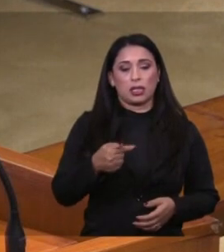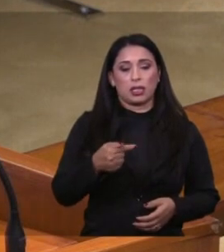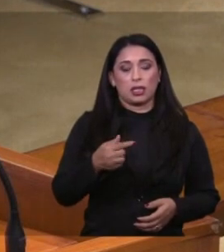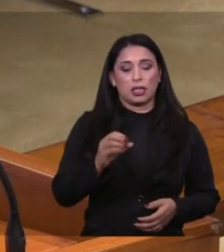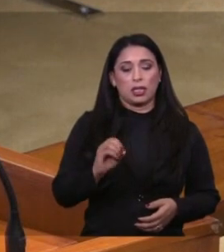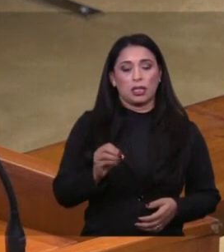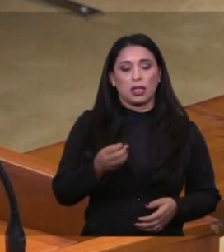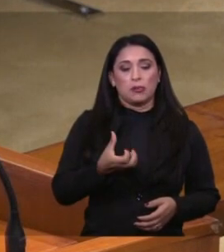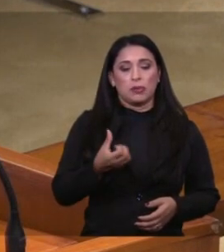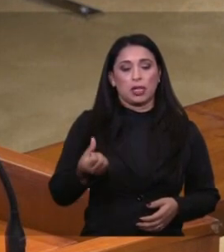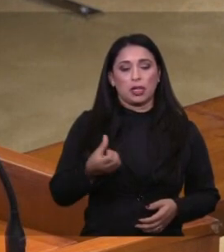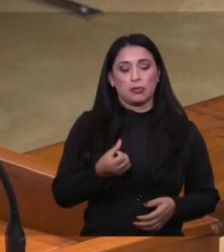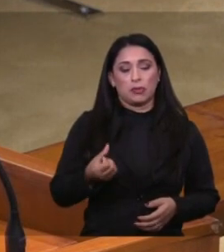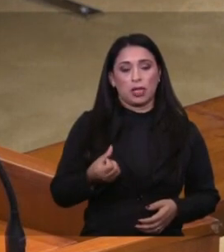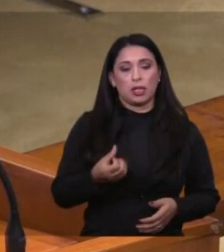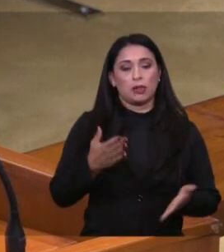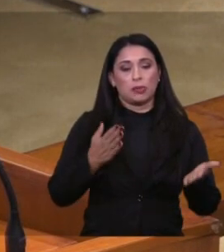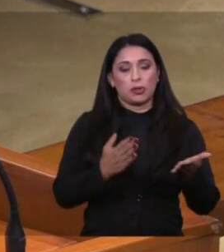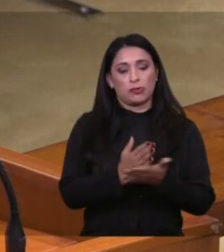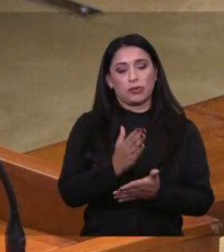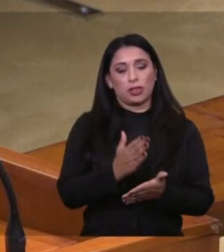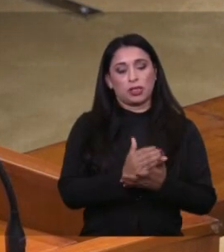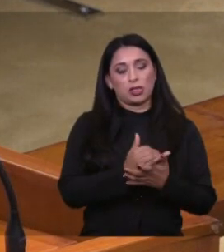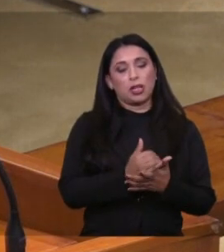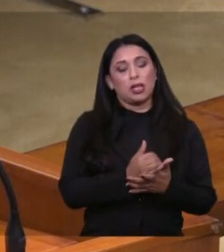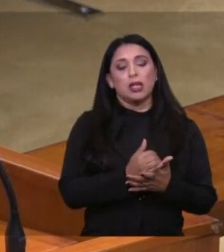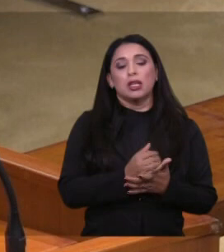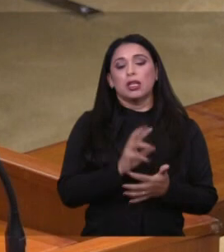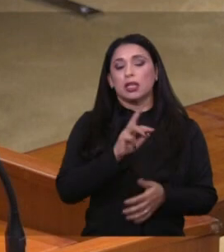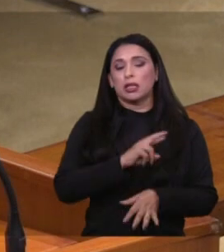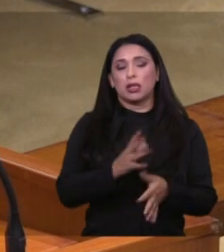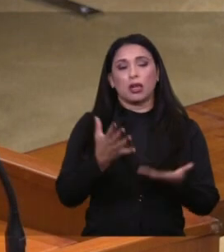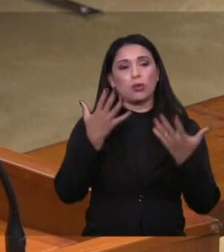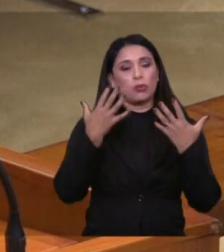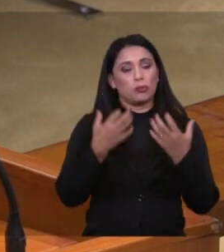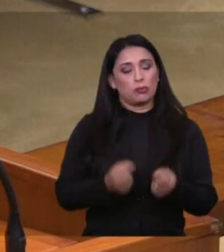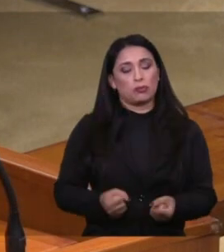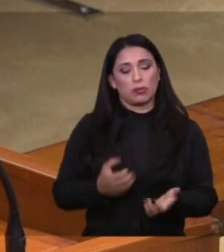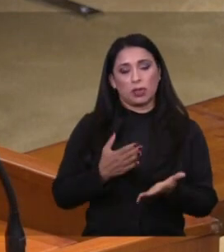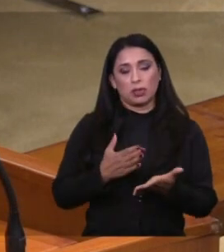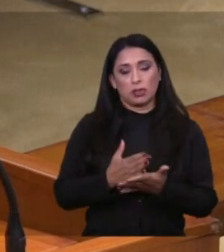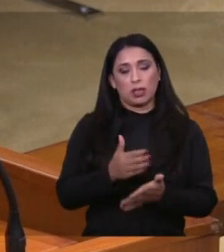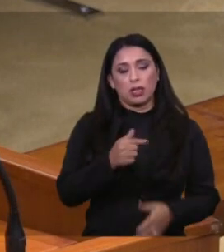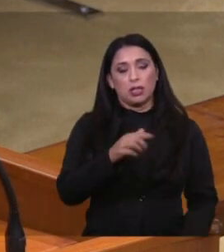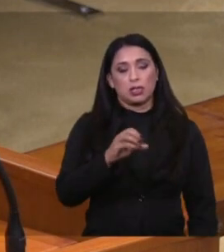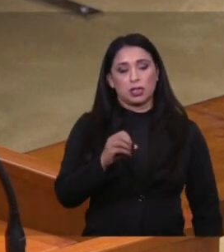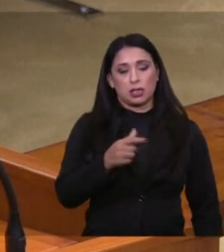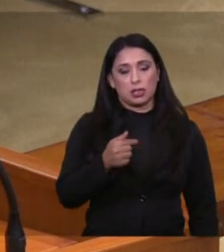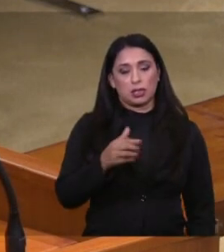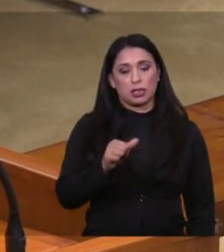o desprovimento das ADIs 7070 e 7078.